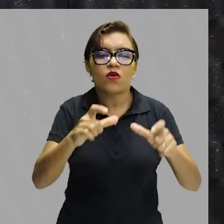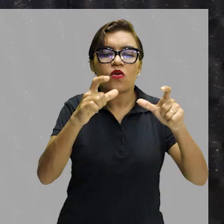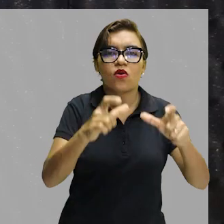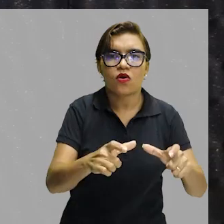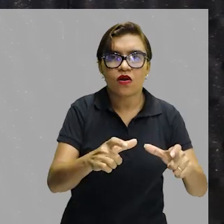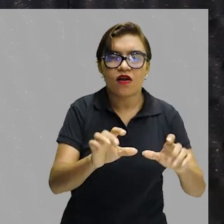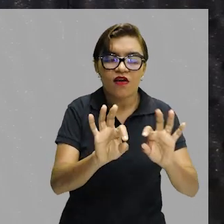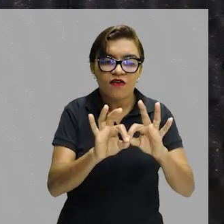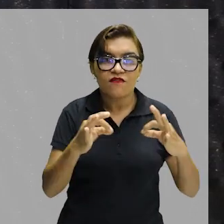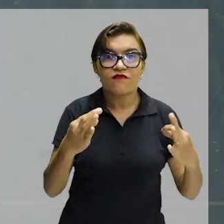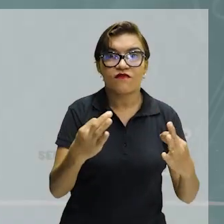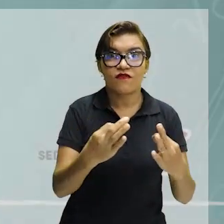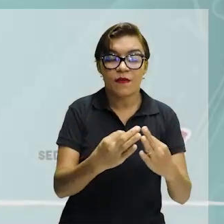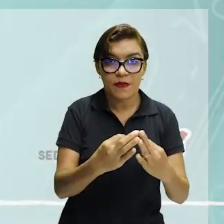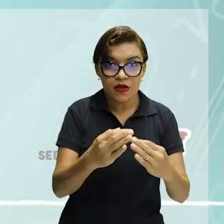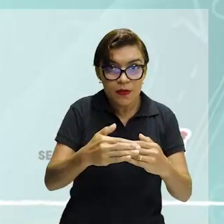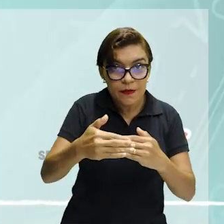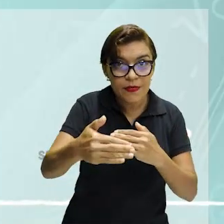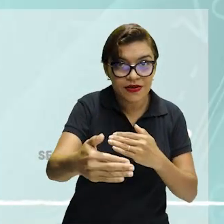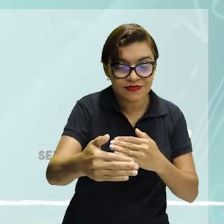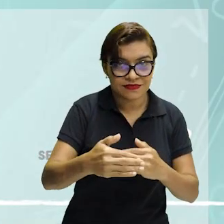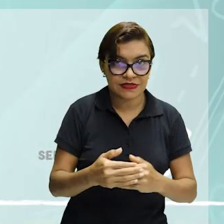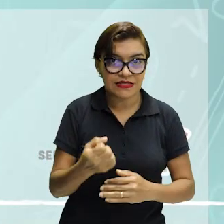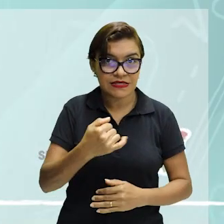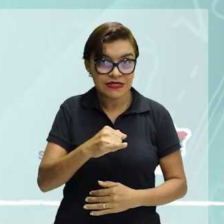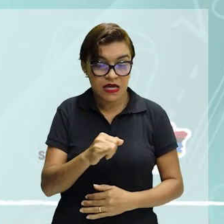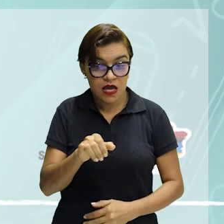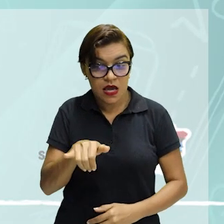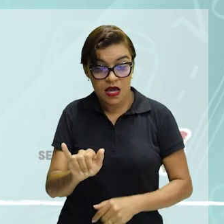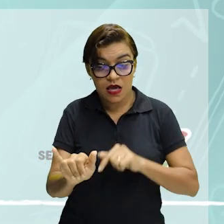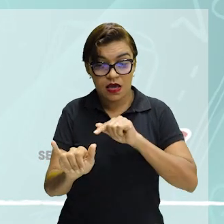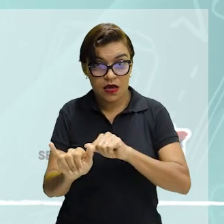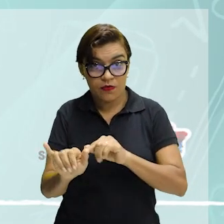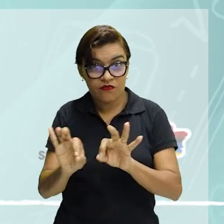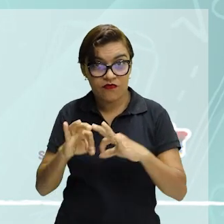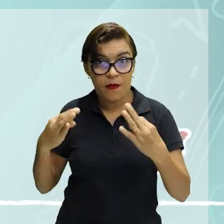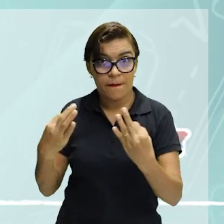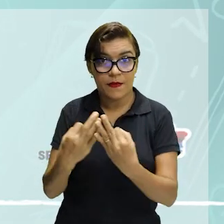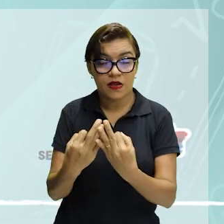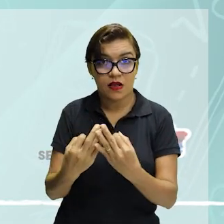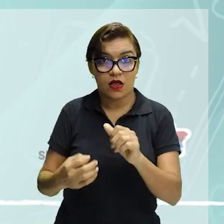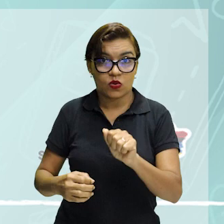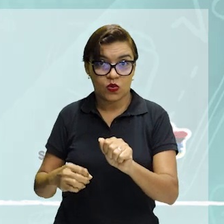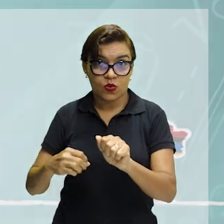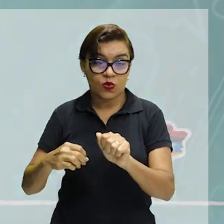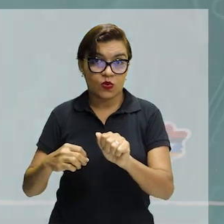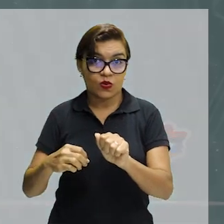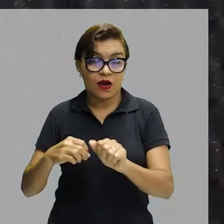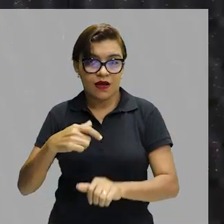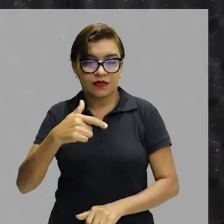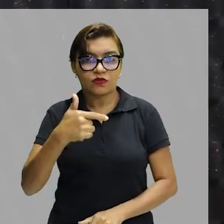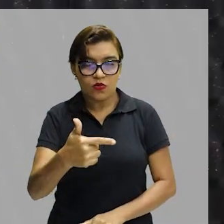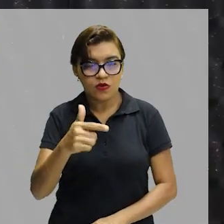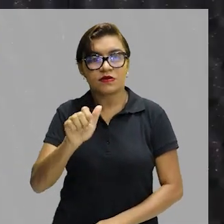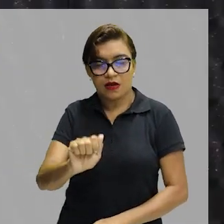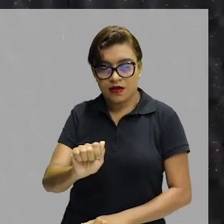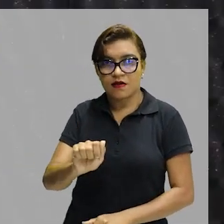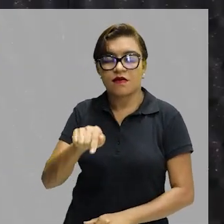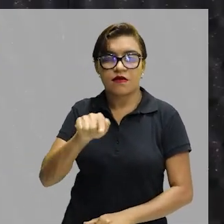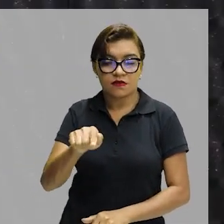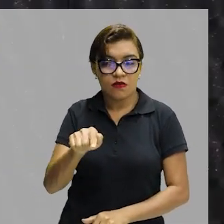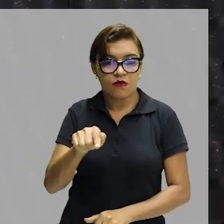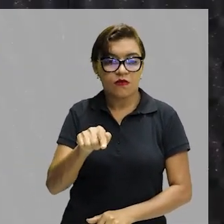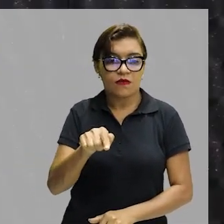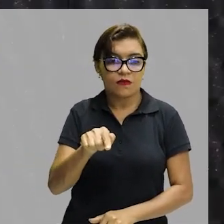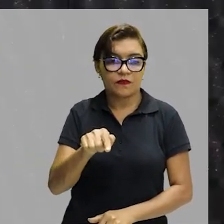frente. Ou seja, se Y for da família 2A, X terá que ser